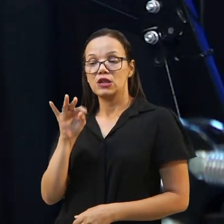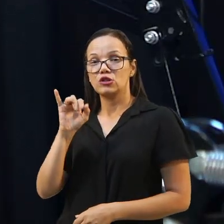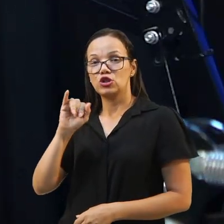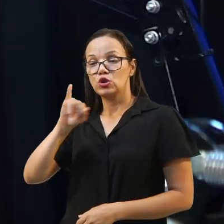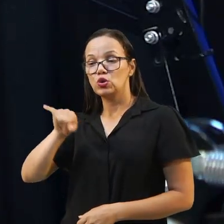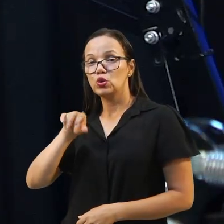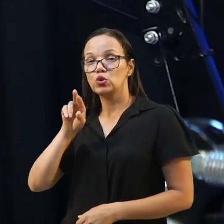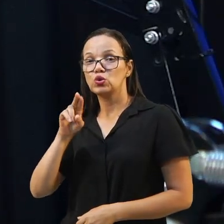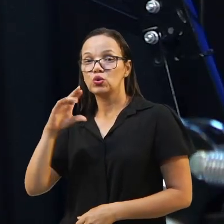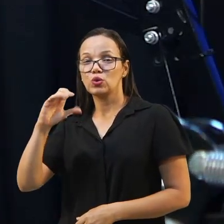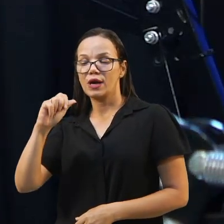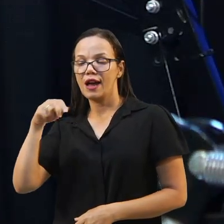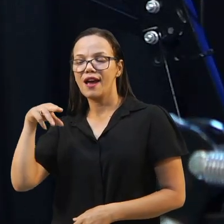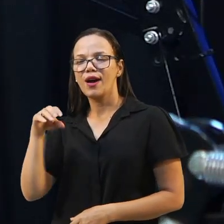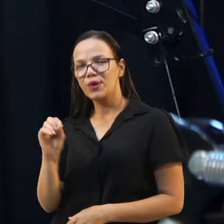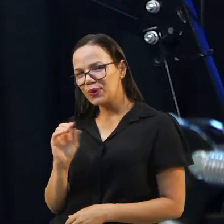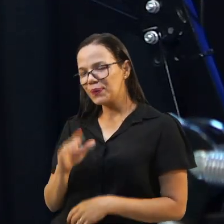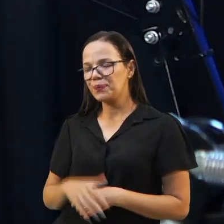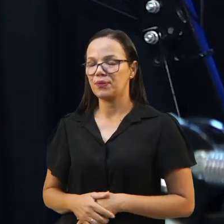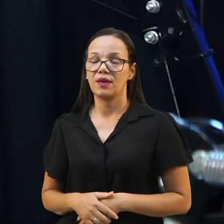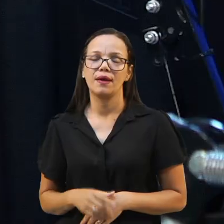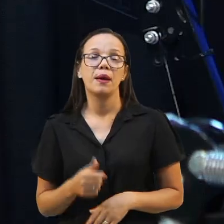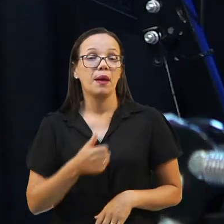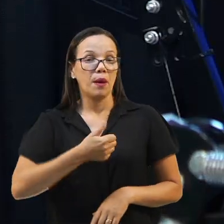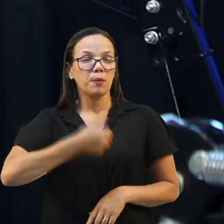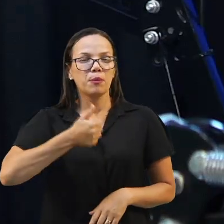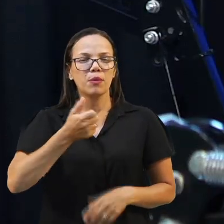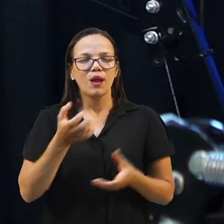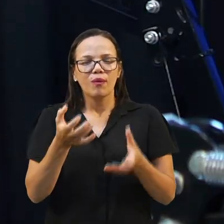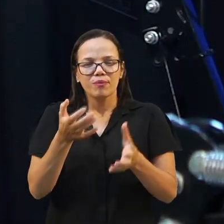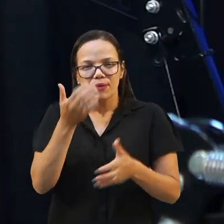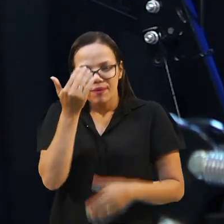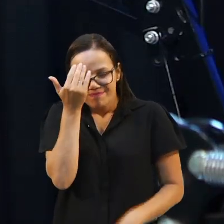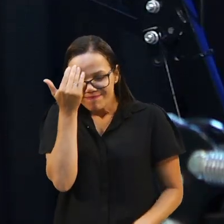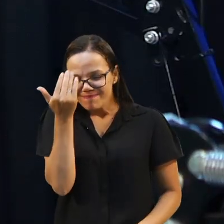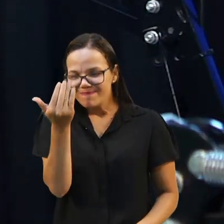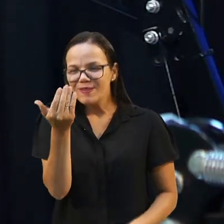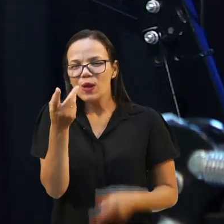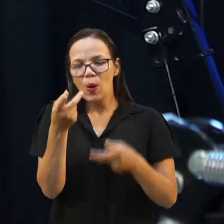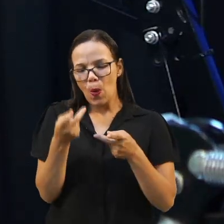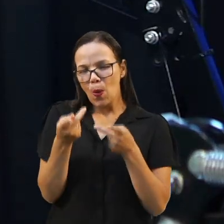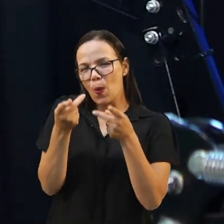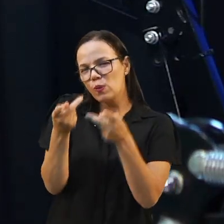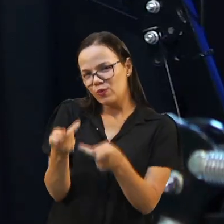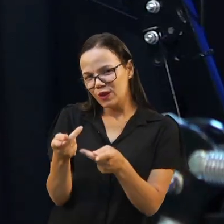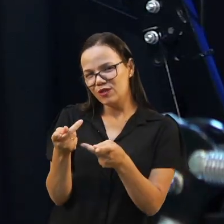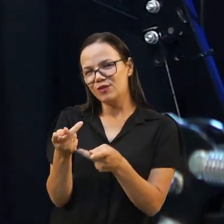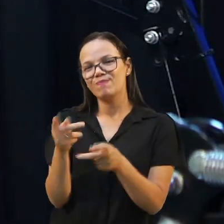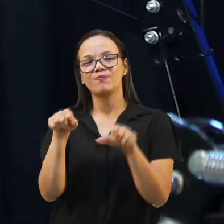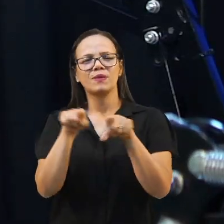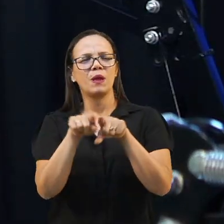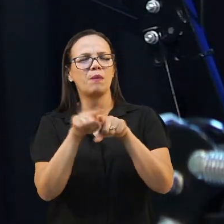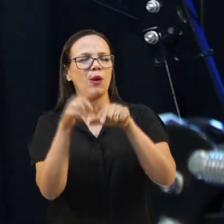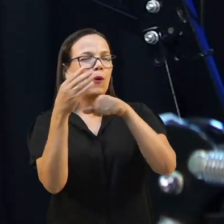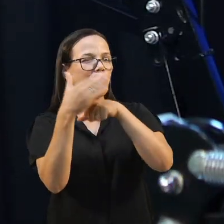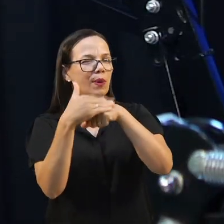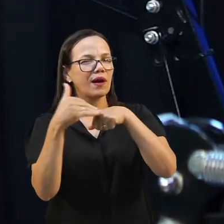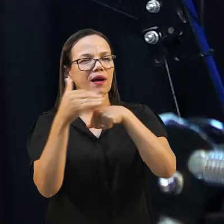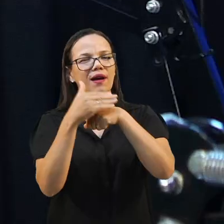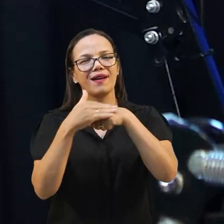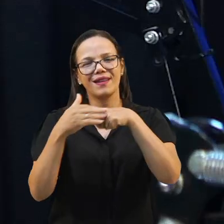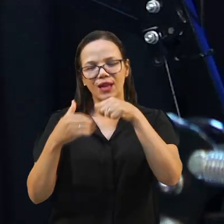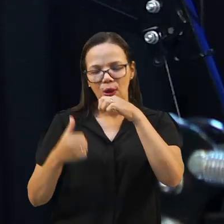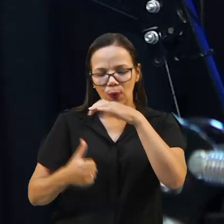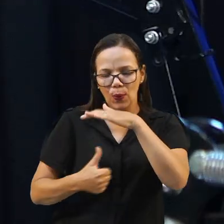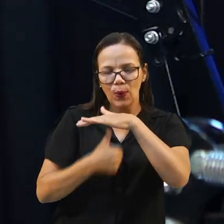eu primeiro quero agradecer o convite, quero agradecer o carinho da manifestação do Vitor Hugo e de